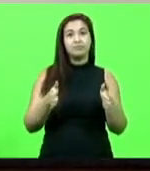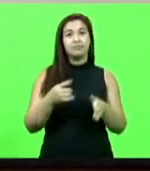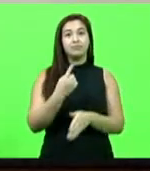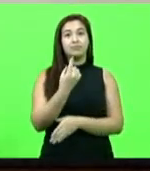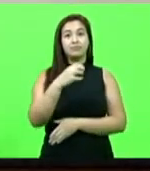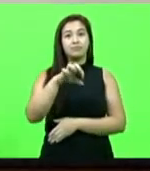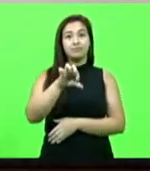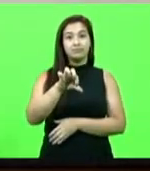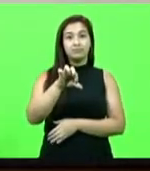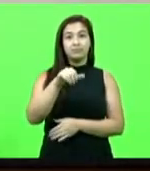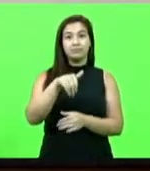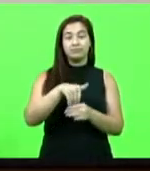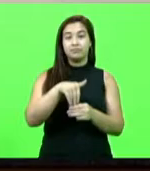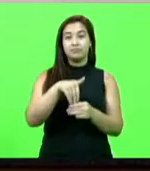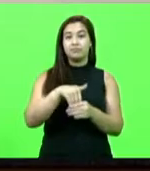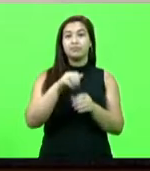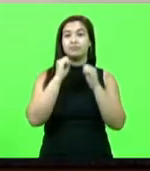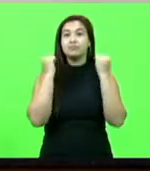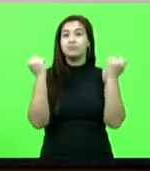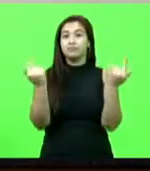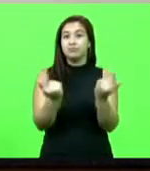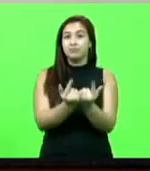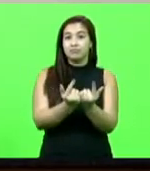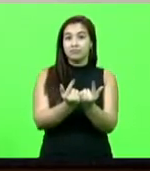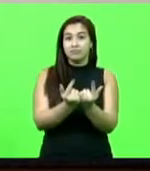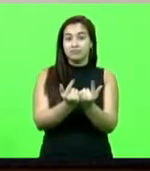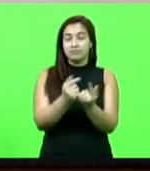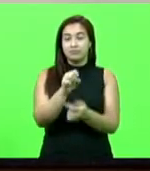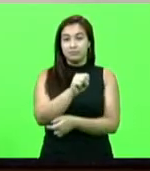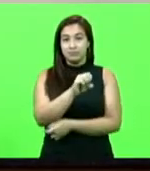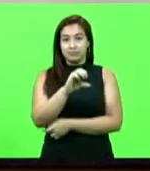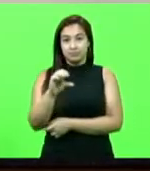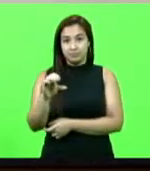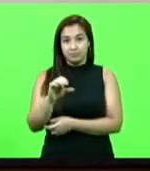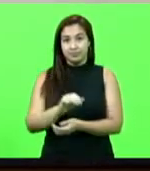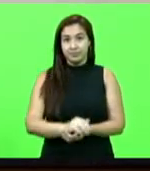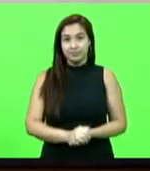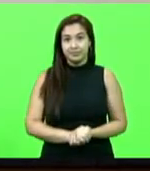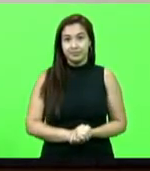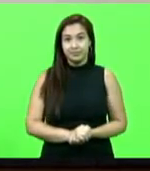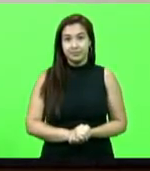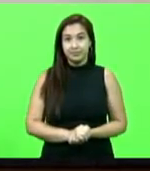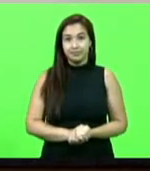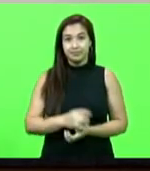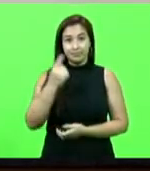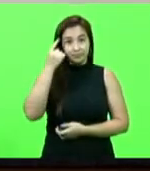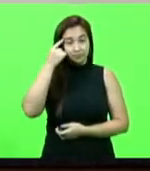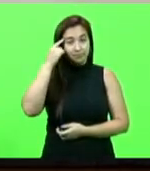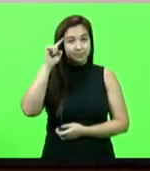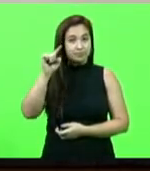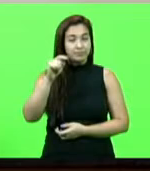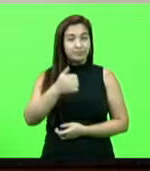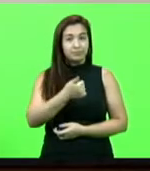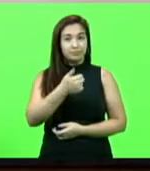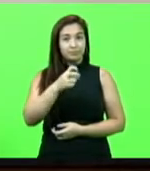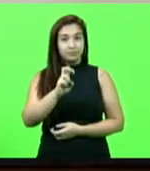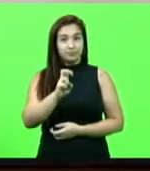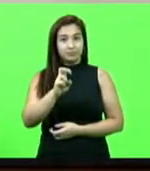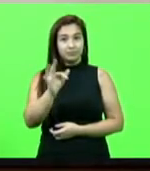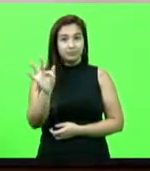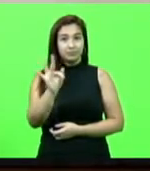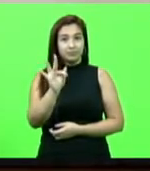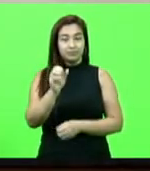Legislatura da Assembleia Legislativa do Estado de Santa Catarina, realizada em 15 de fevereiro de